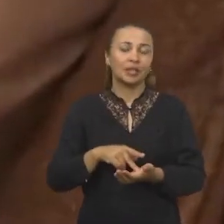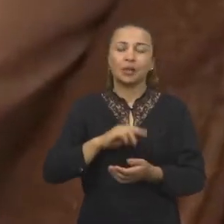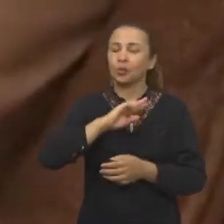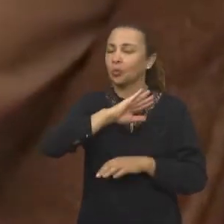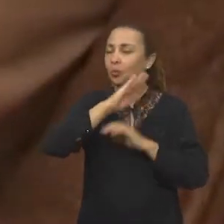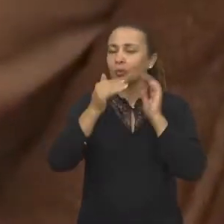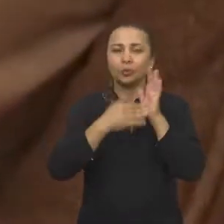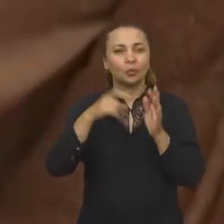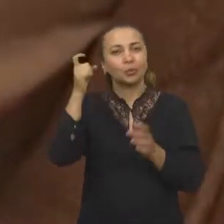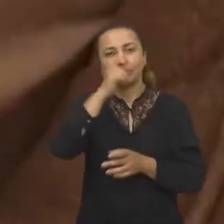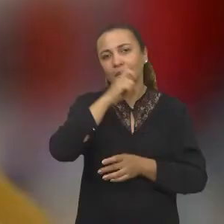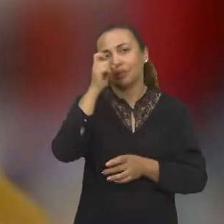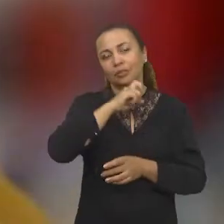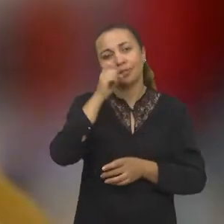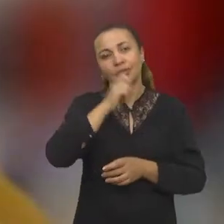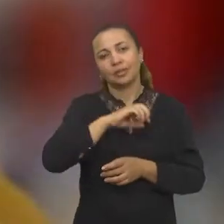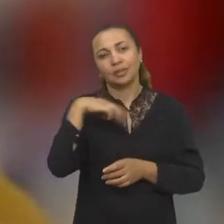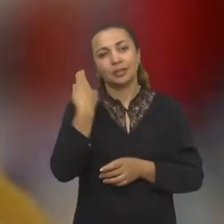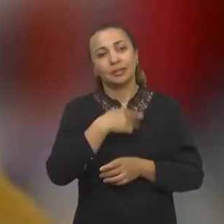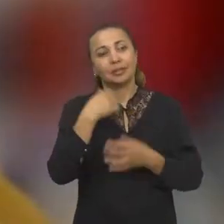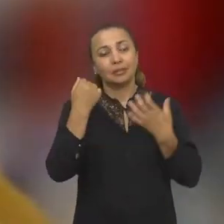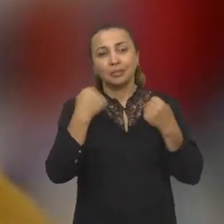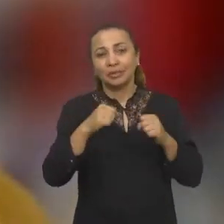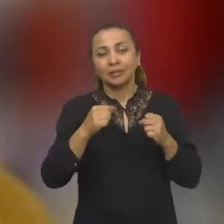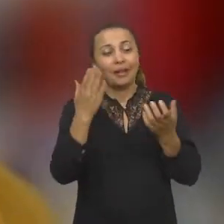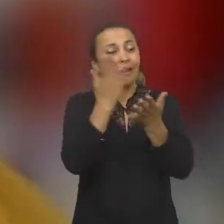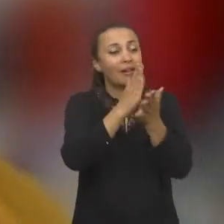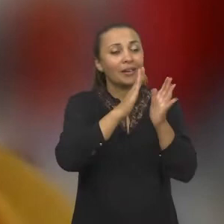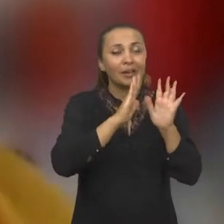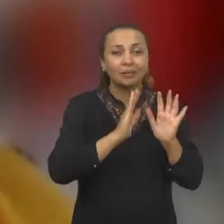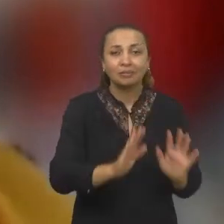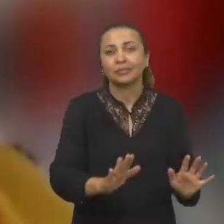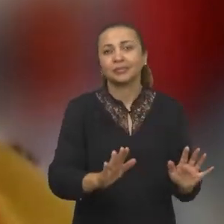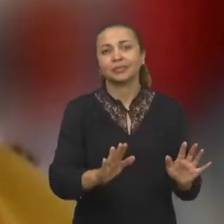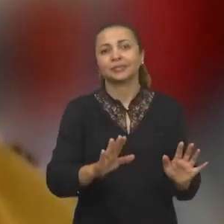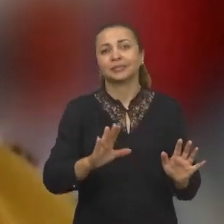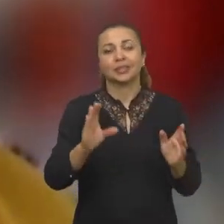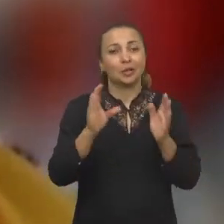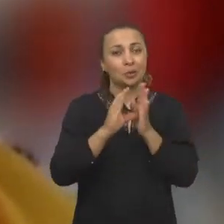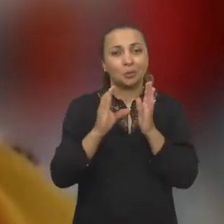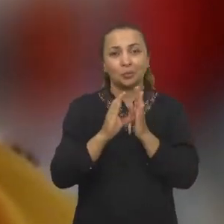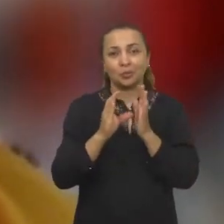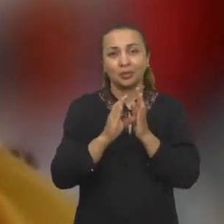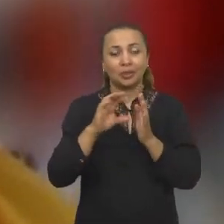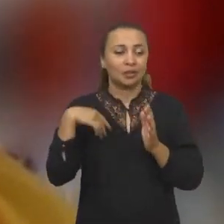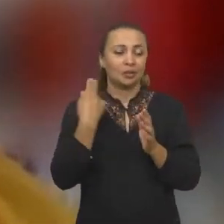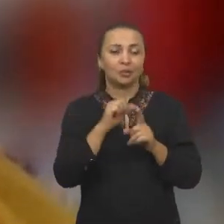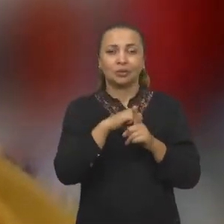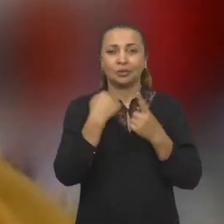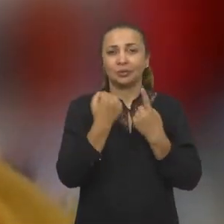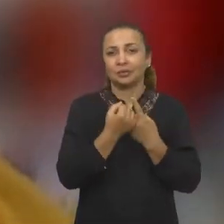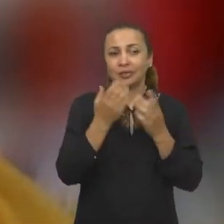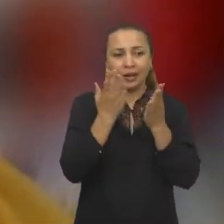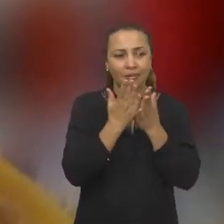cansaço. E a gente sabe que, de fato, amamentar não é fácil, e